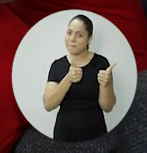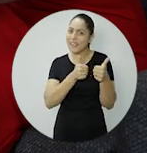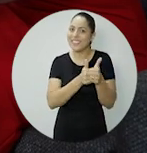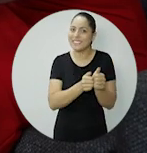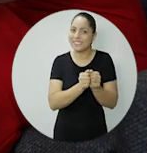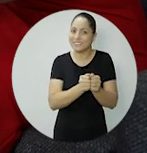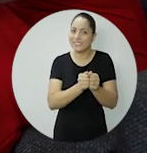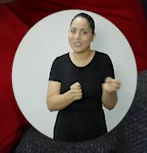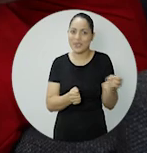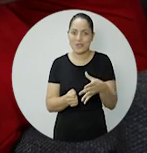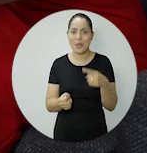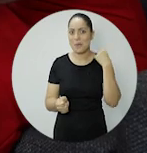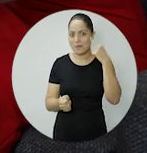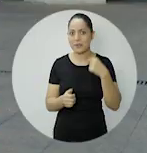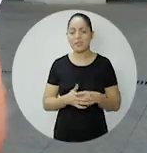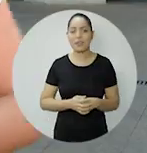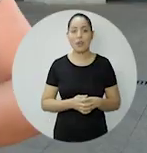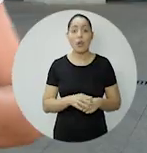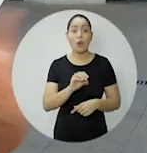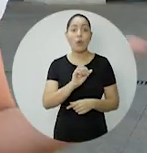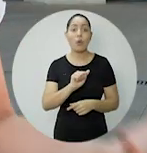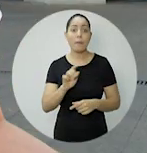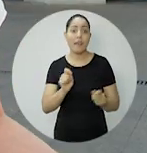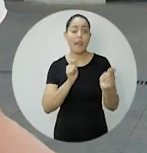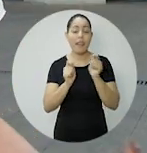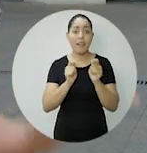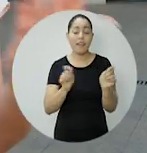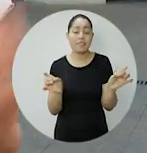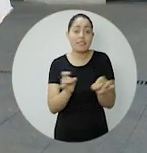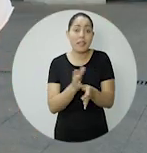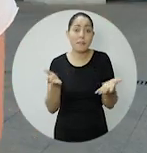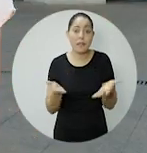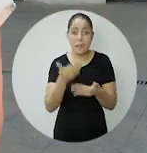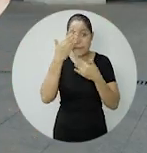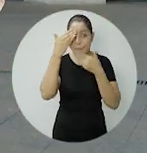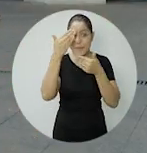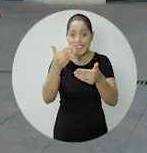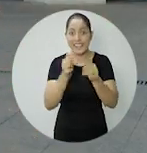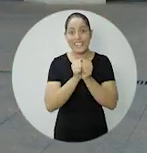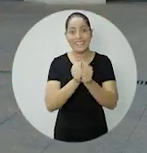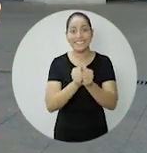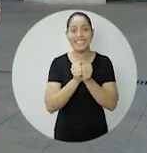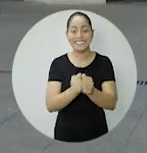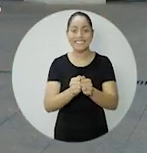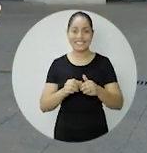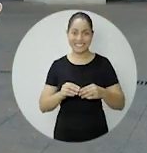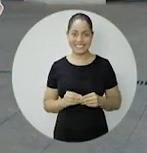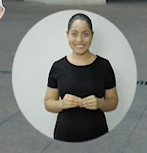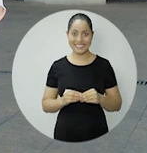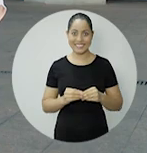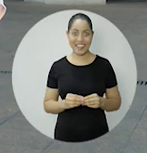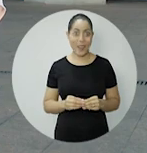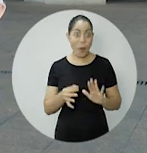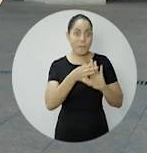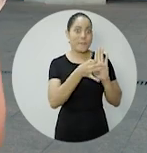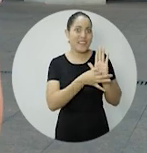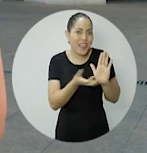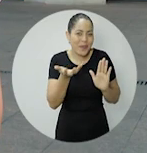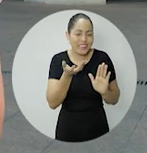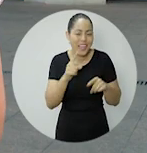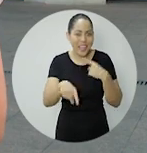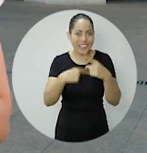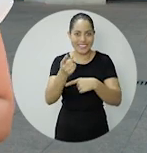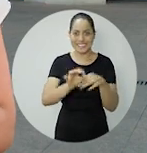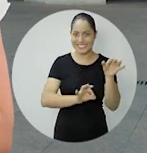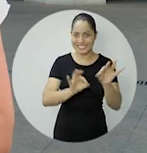essa aproximação com a jovem advocacia. E este OAB Entrevista fica por aqui. Muito obrigada por sua companhia. Quer